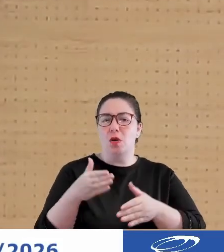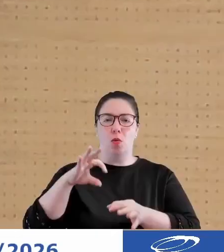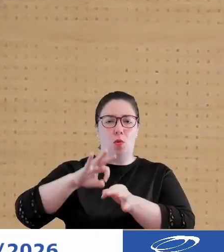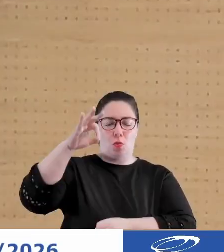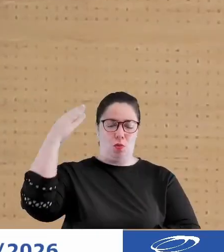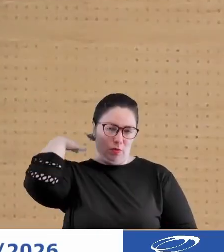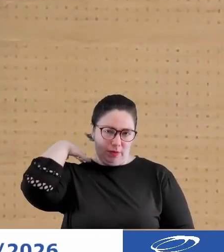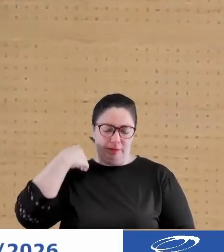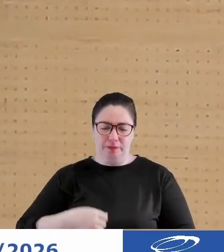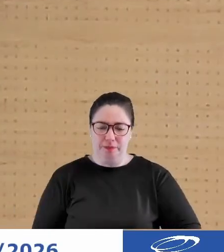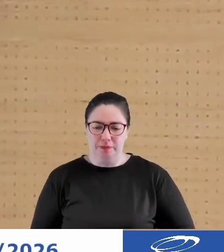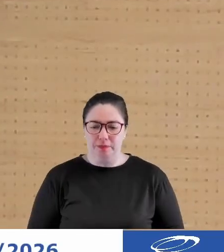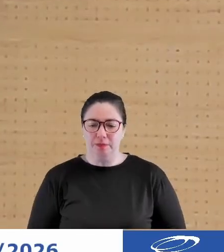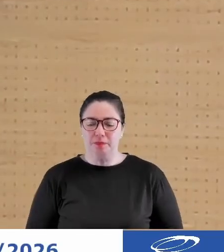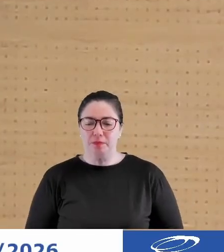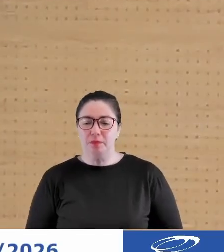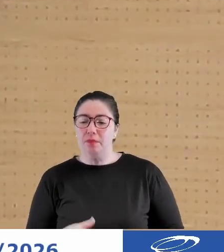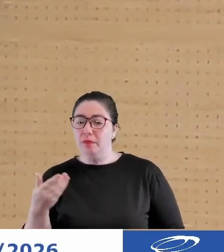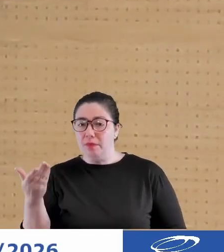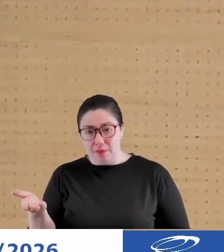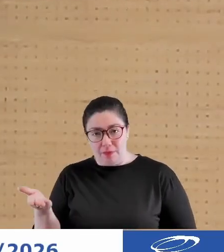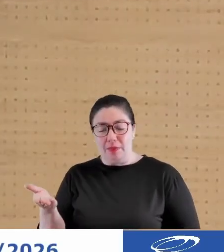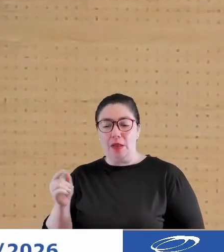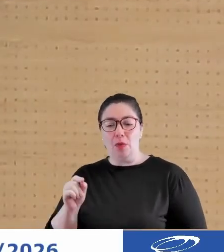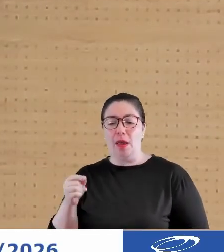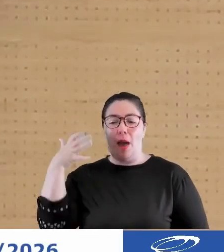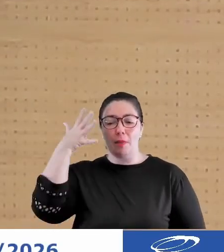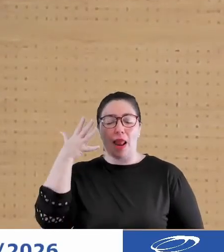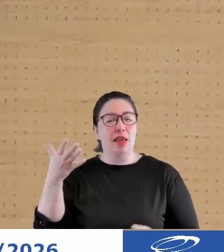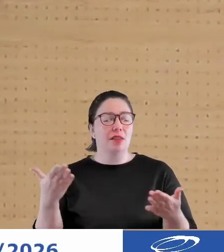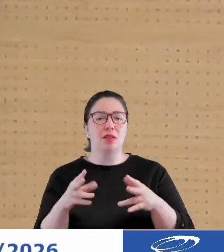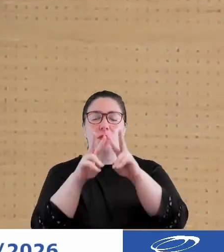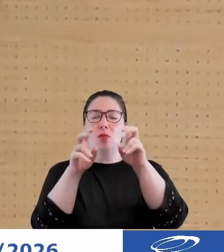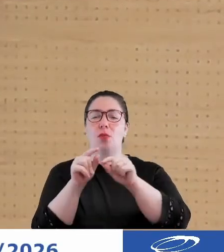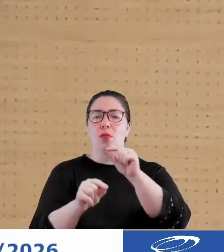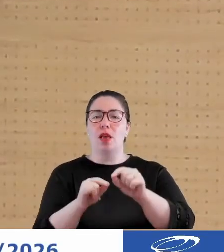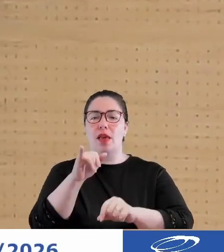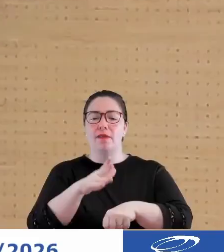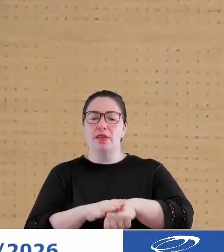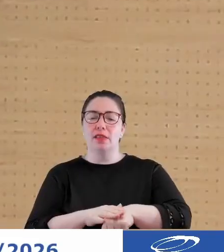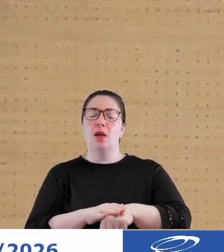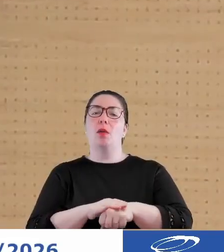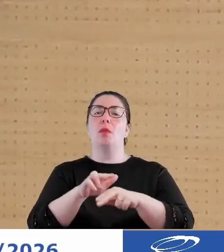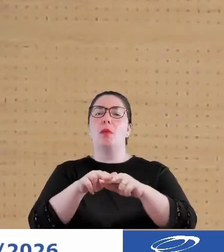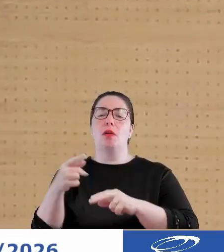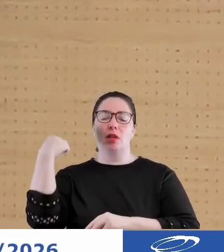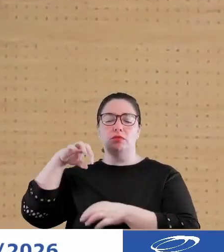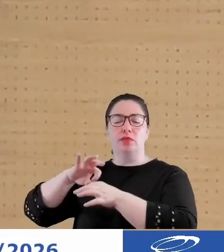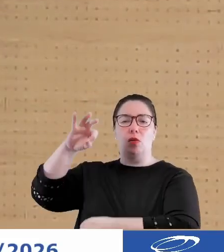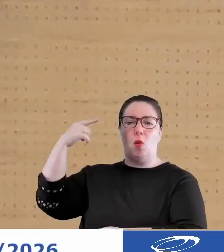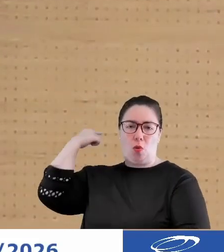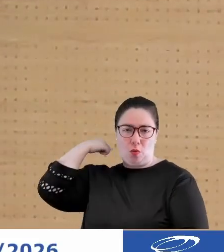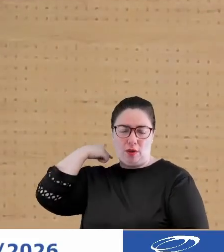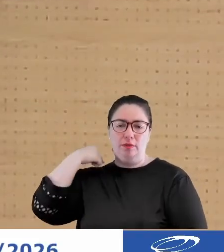ortopedia. O Dr. Nelson vai apresentar a palestra Infecção associada a implante da coluna vertebral. Desafios atuais